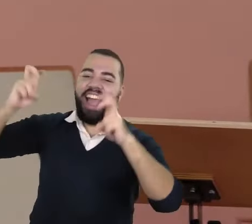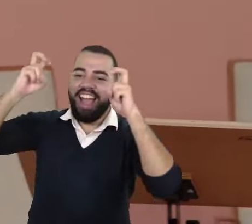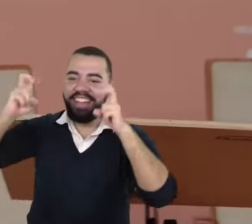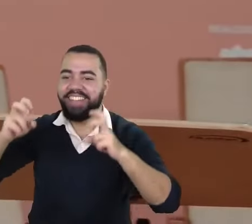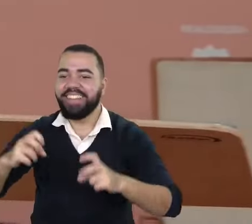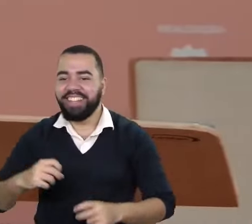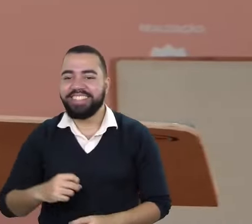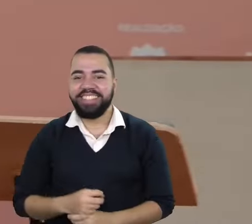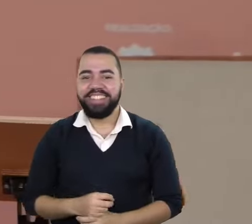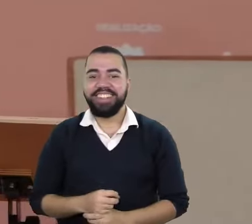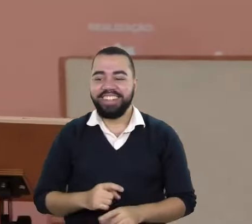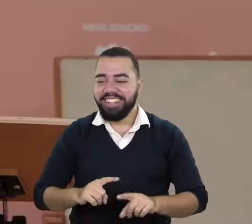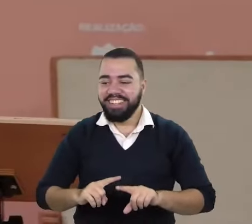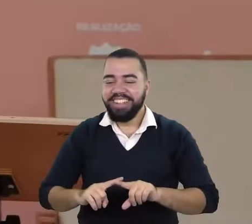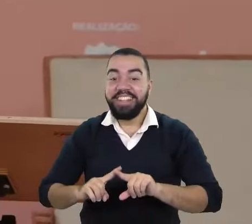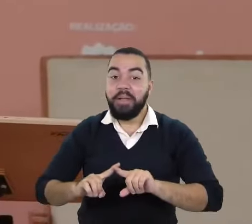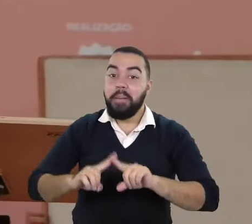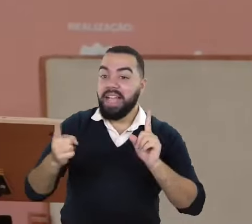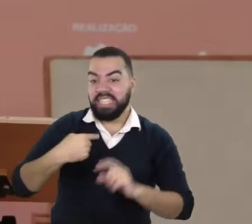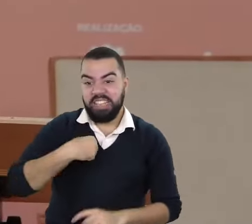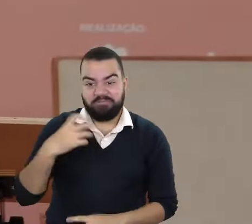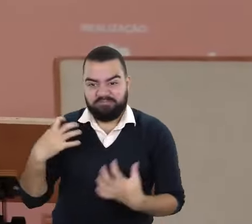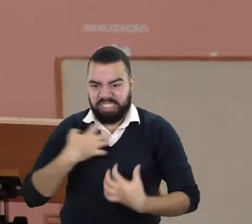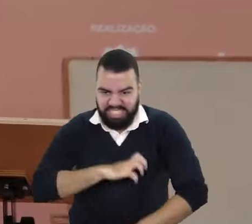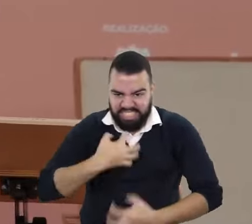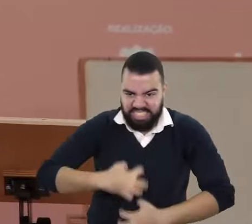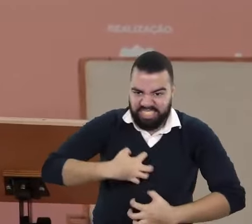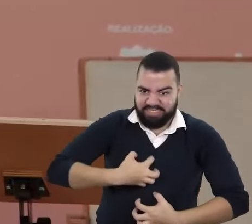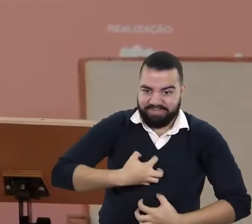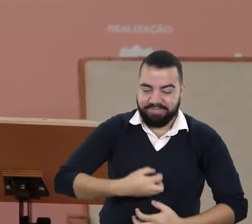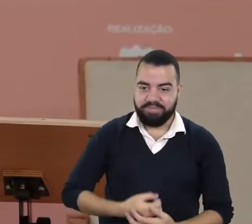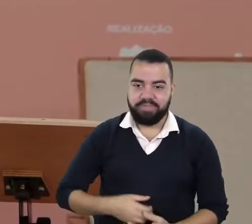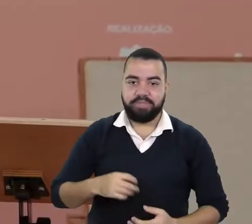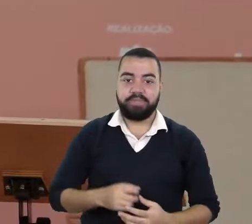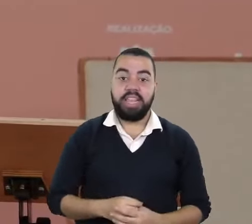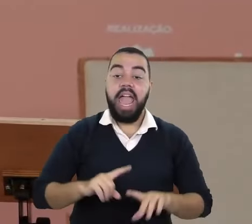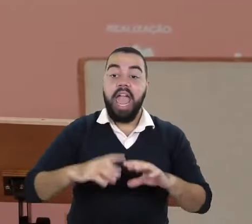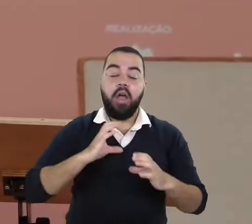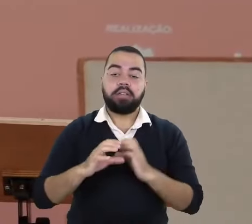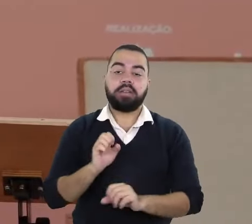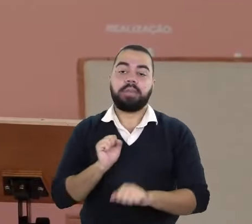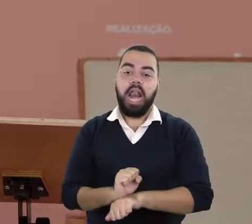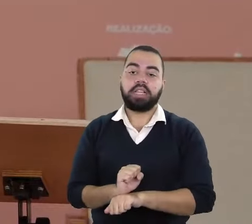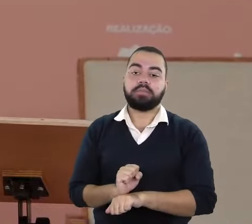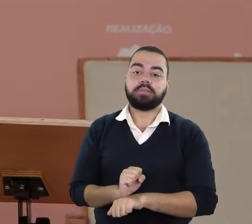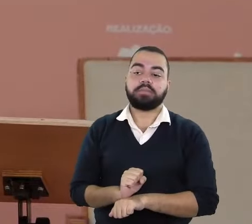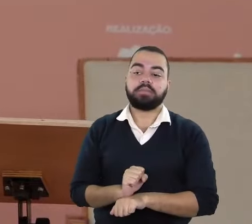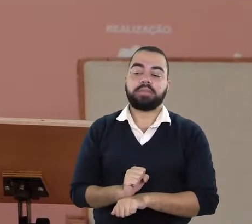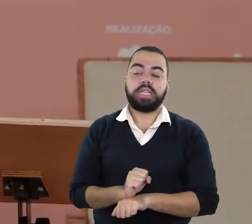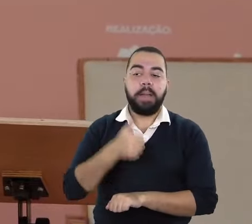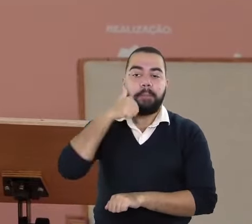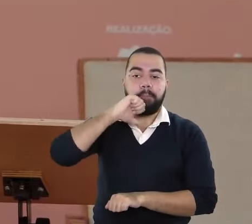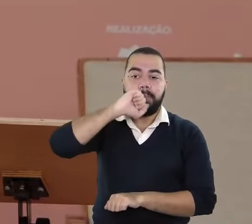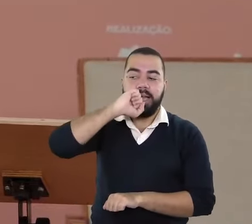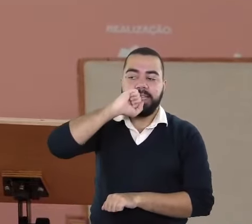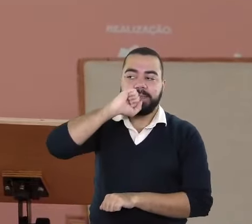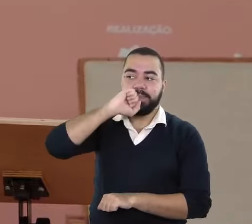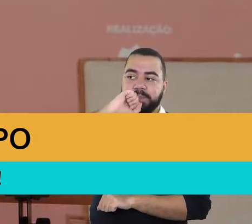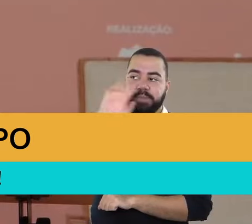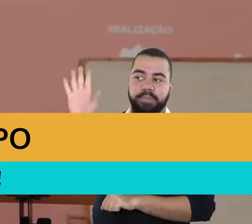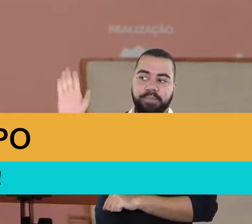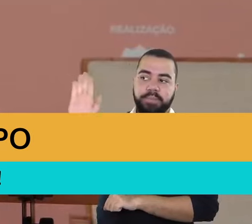Né? Minha, ó, não gostava. O que, que eu fazia? Eu ficava só parada assim, olhando pra minha mãe, tipo, mãe, mas eu